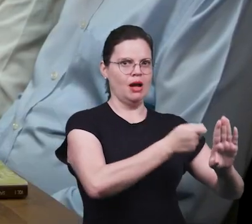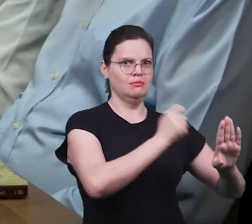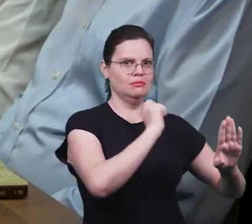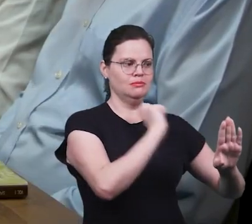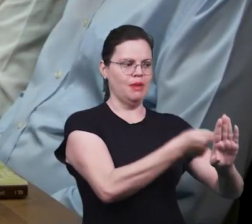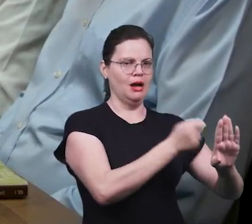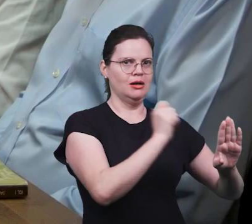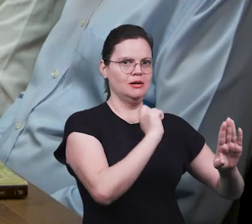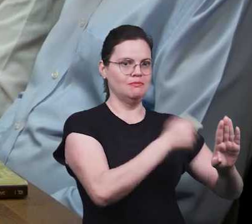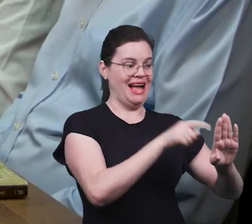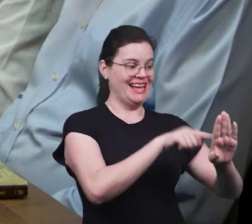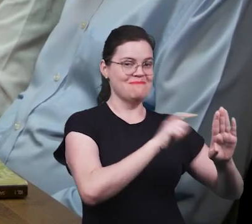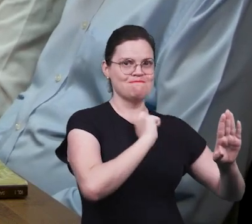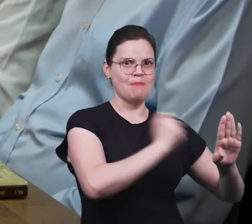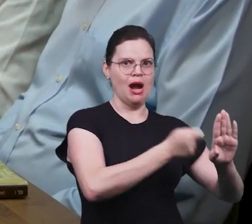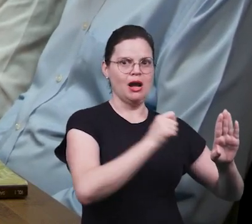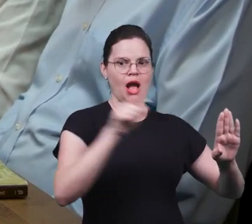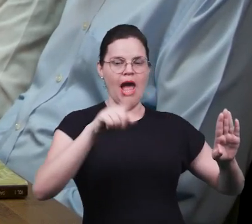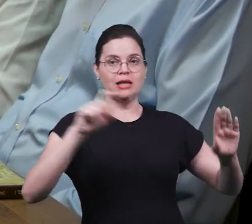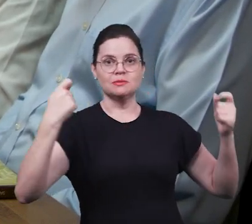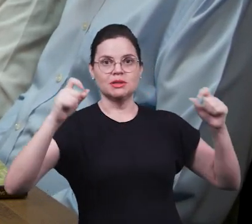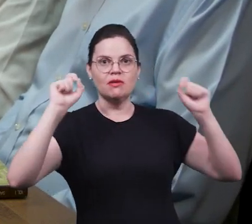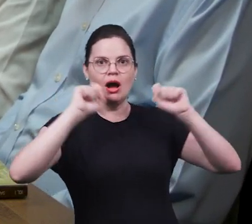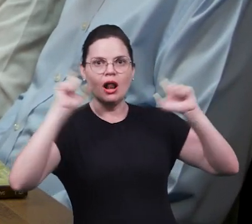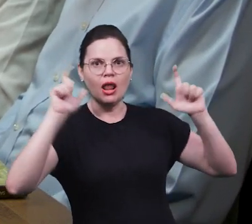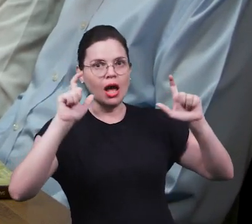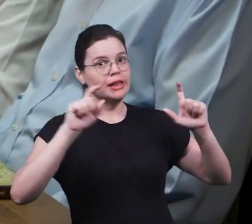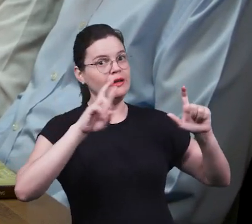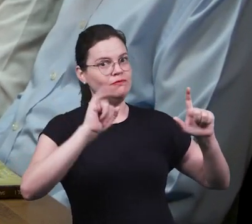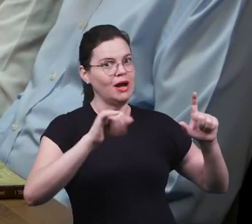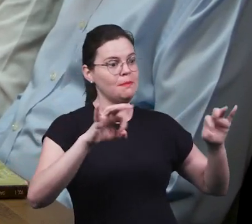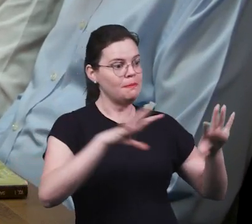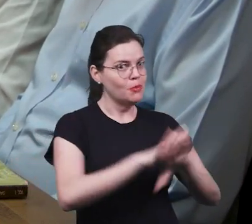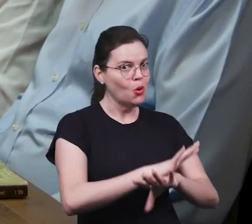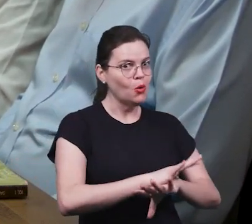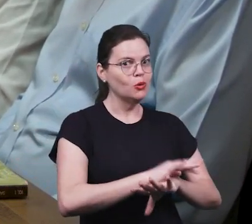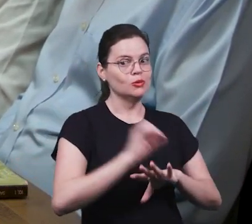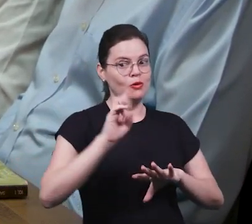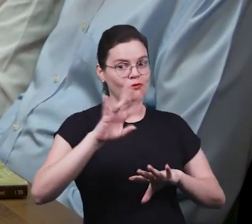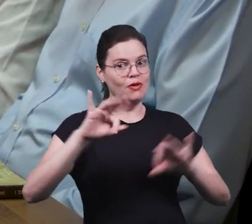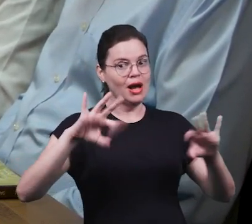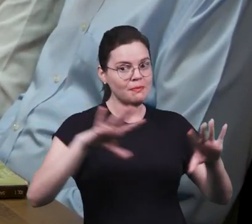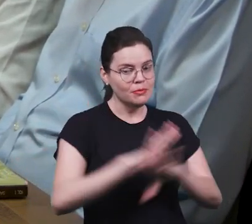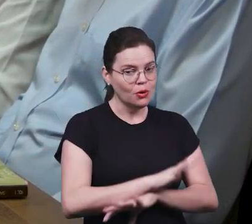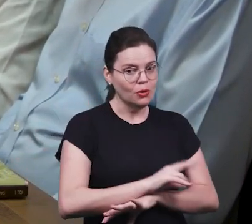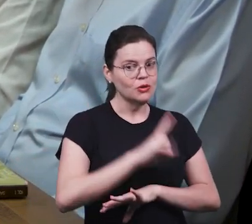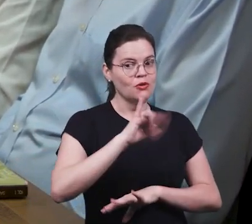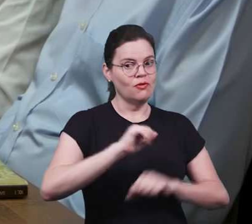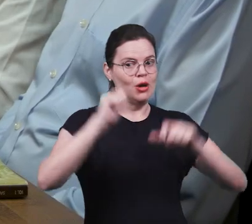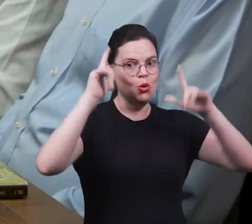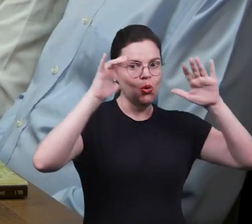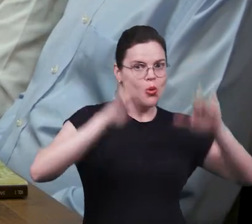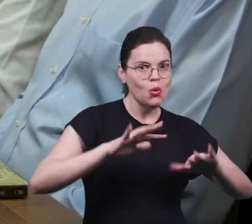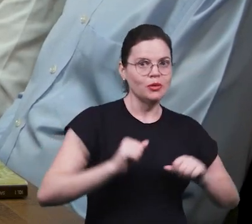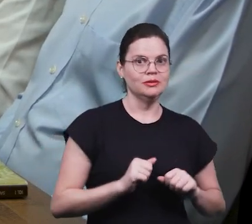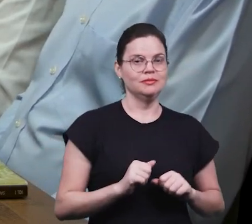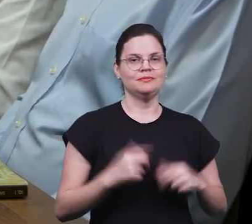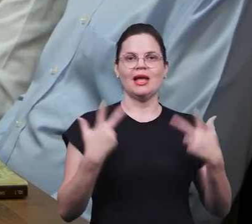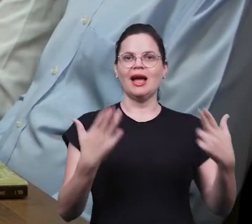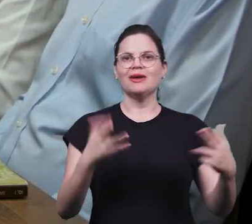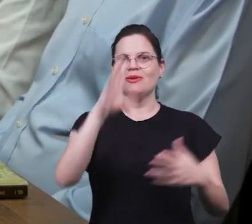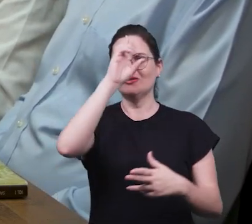da graça de Deus. Deus tem uma salvação para o homem. Glória a Deus. Deus está preparando uma salvação que o homem não quer.